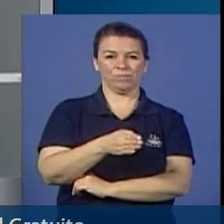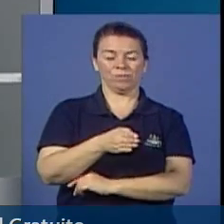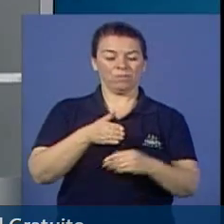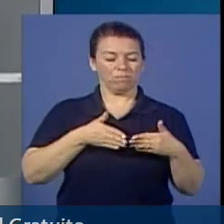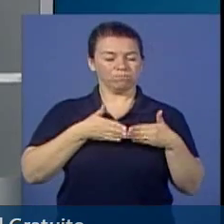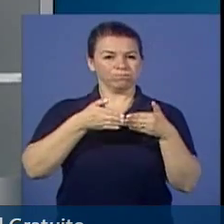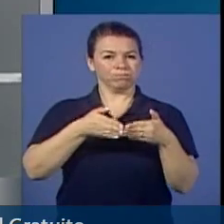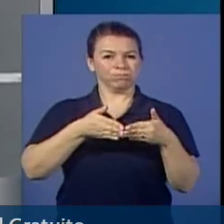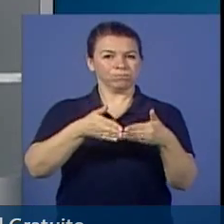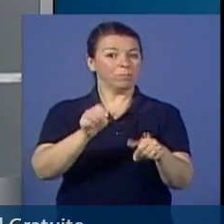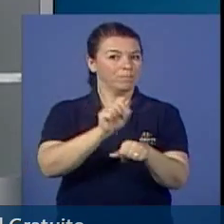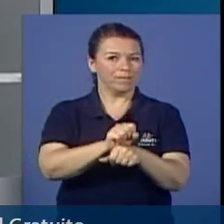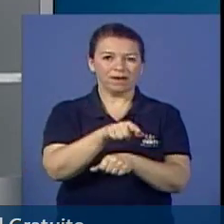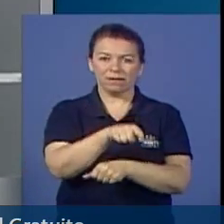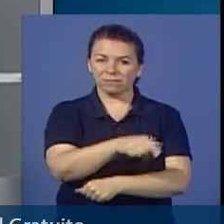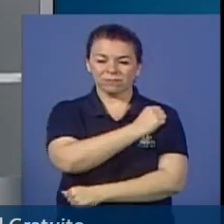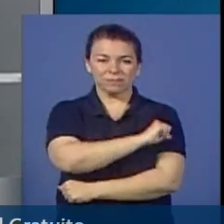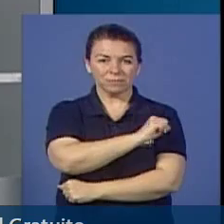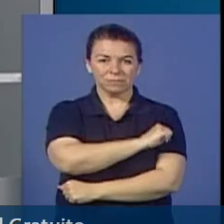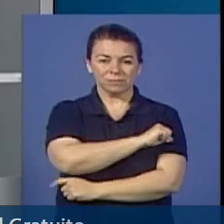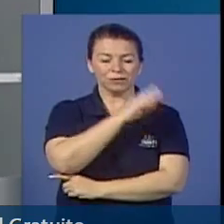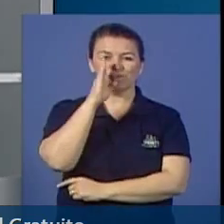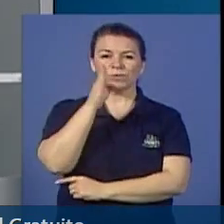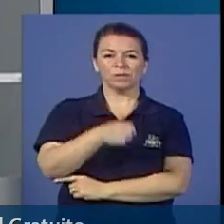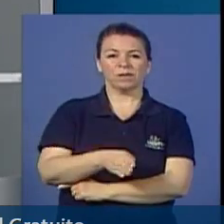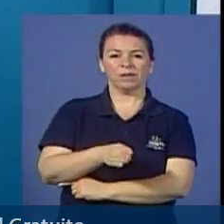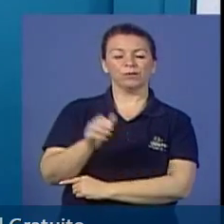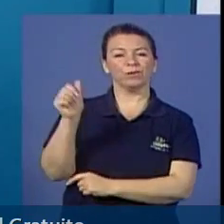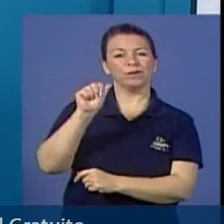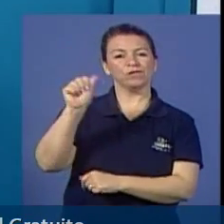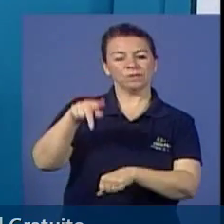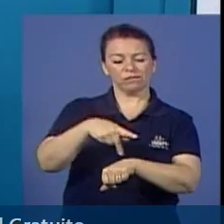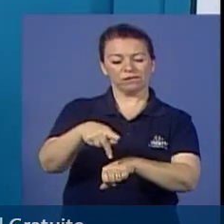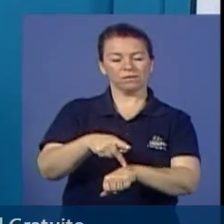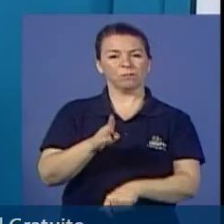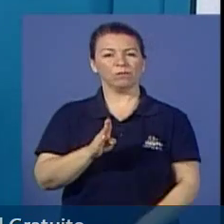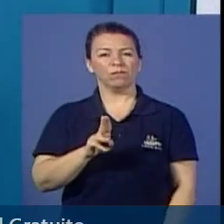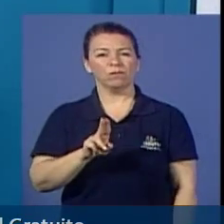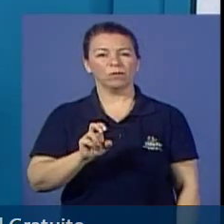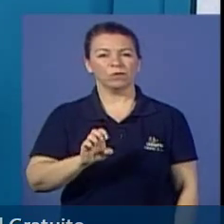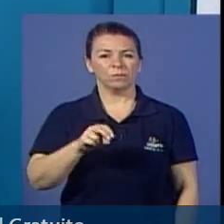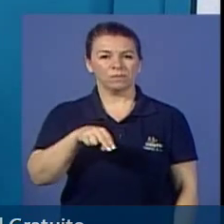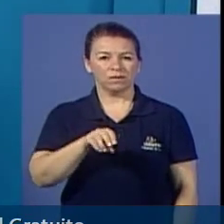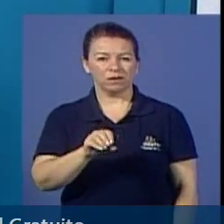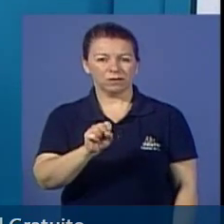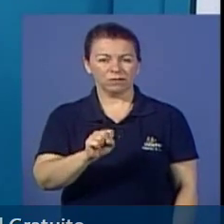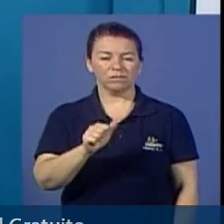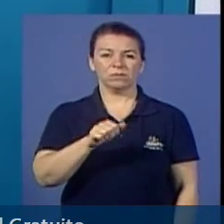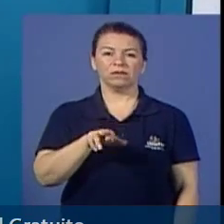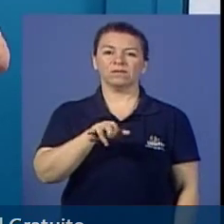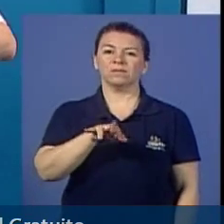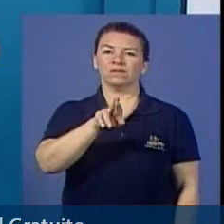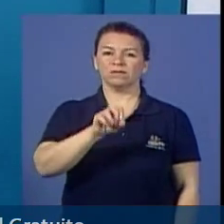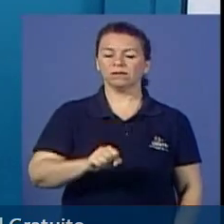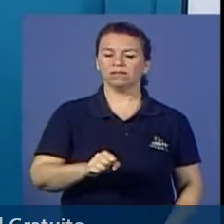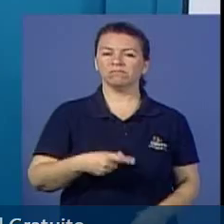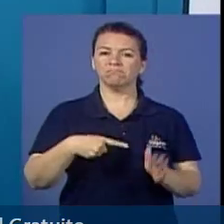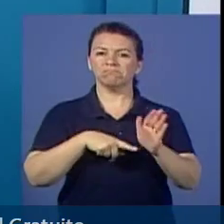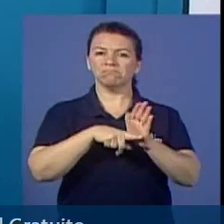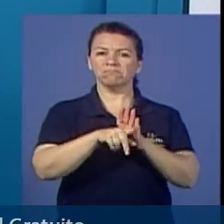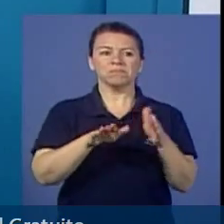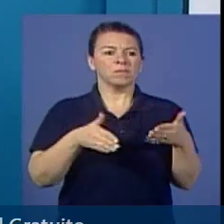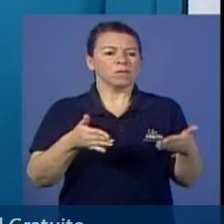Iam para Buenos Aires. Para Buenos Aires. Desde aí vem a fama, né? Que muito estrangeiro... Qual é a capital do Brasil? Buenos